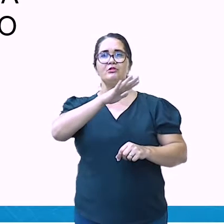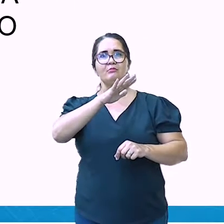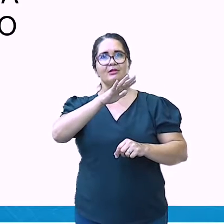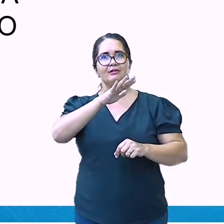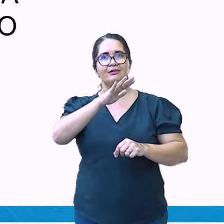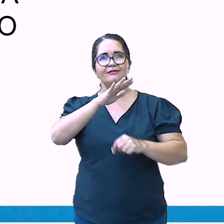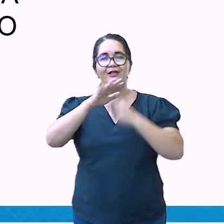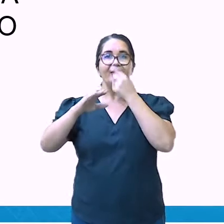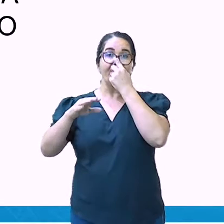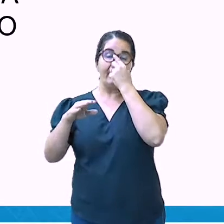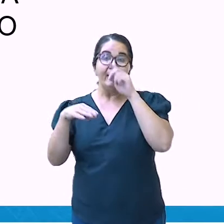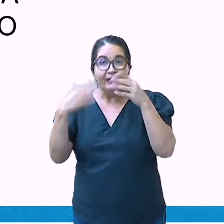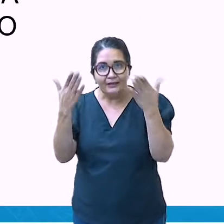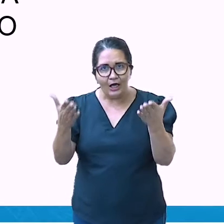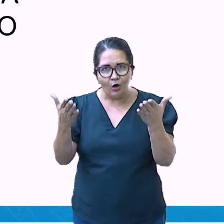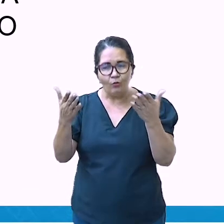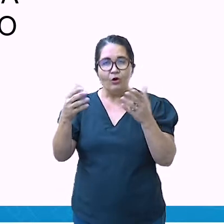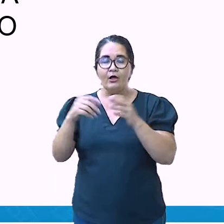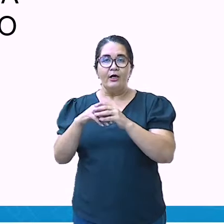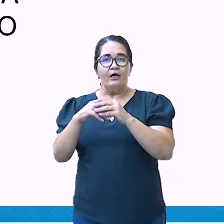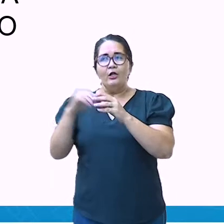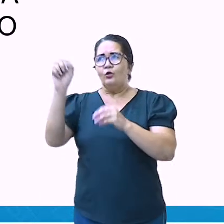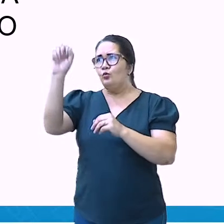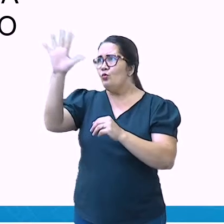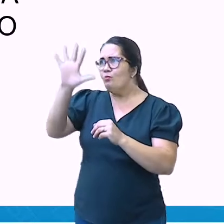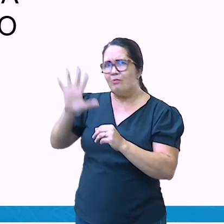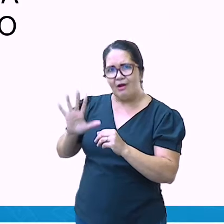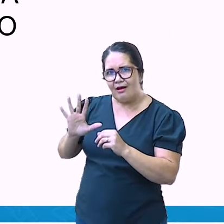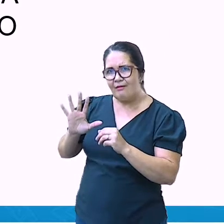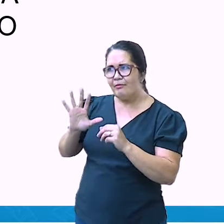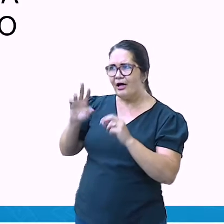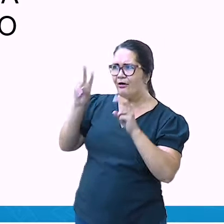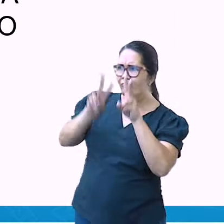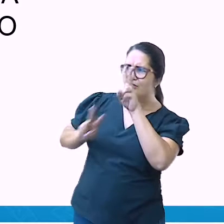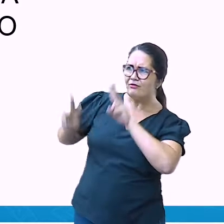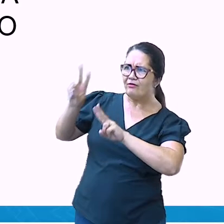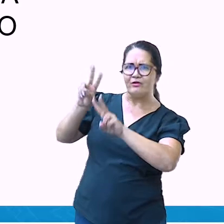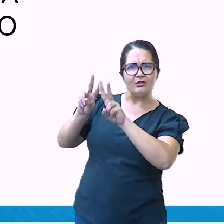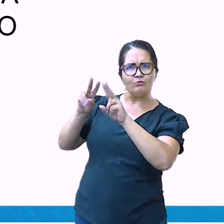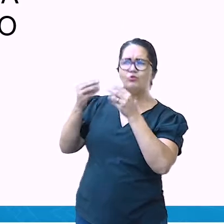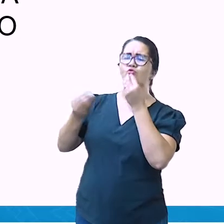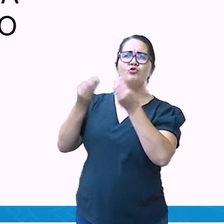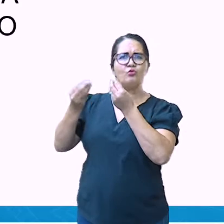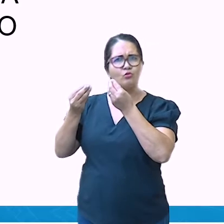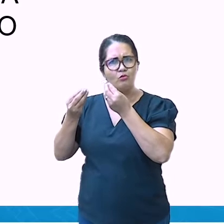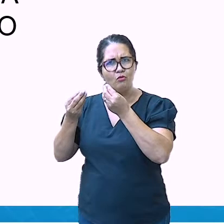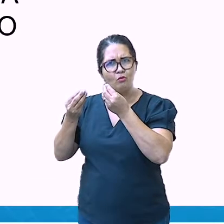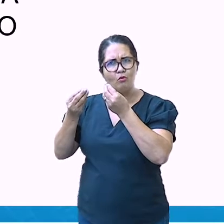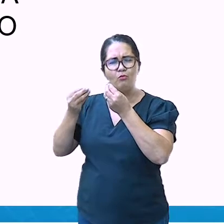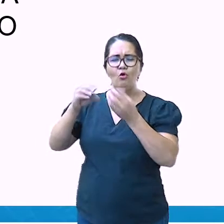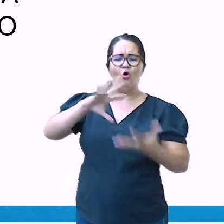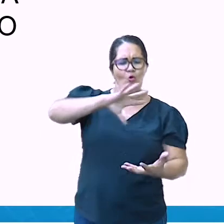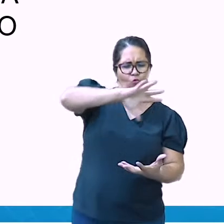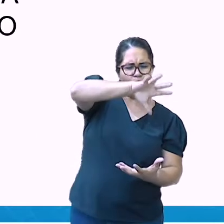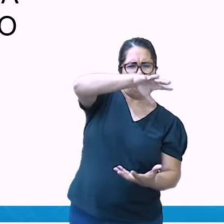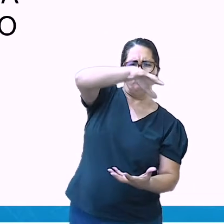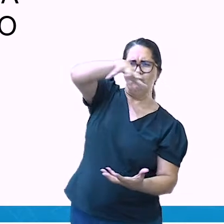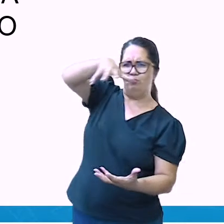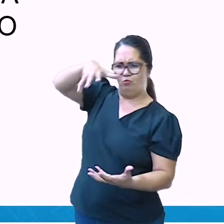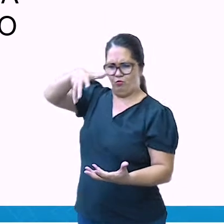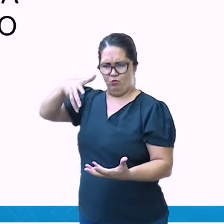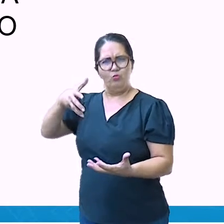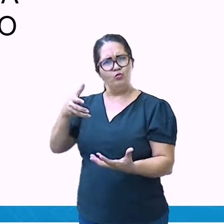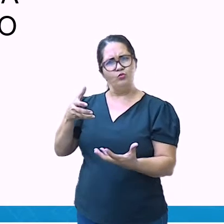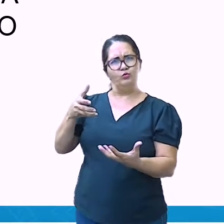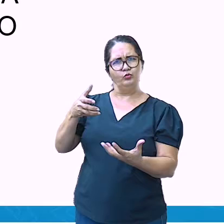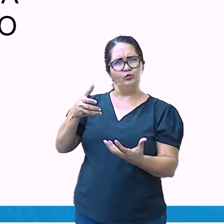do mapa, você consegue ali dimensionar o tamanho do nosso mundo, o tamanho do